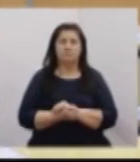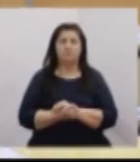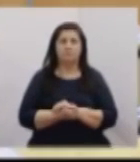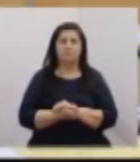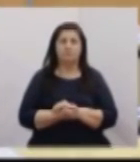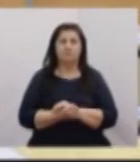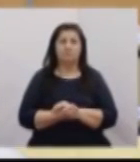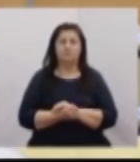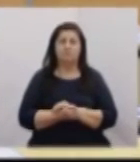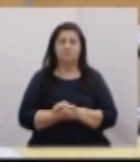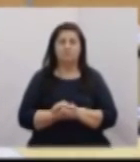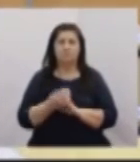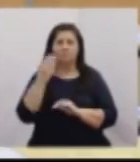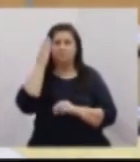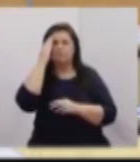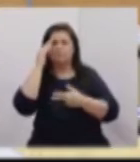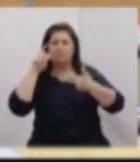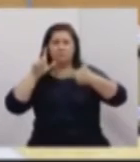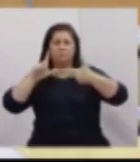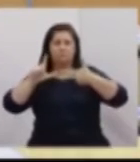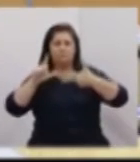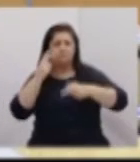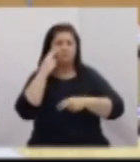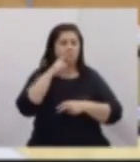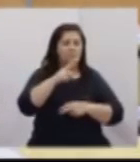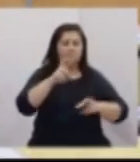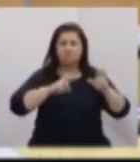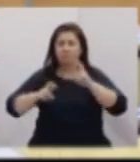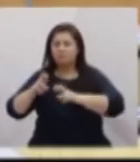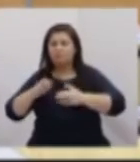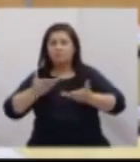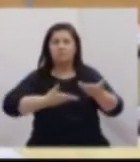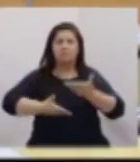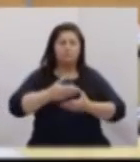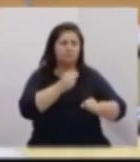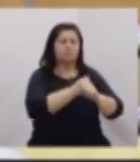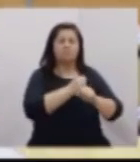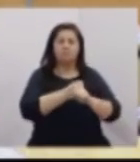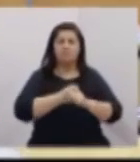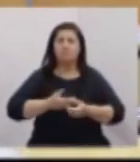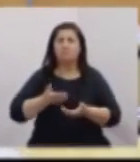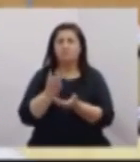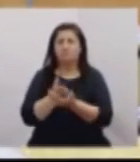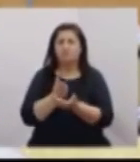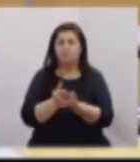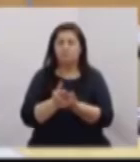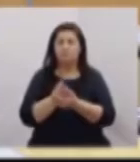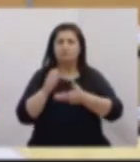Considerando a prerrogativa do Poder Legislativo em fiscalizar atos, ações, parceria, obras e contratos firmados pelo Poder